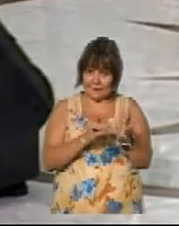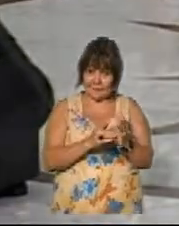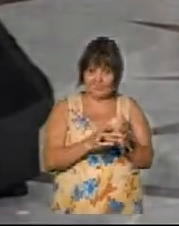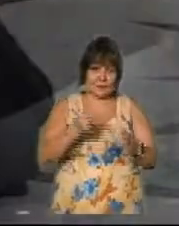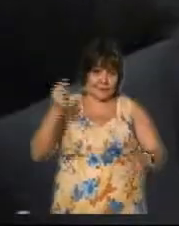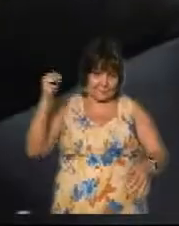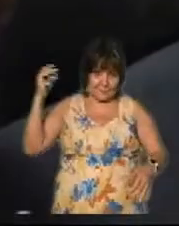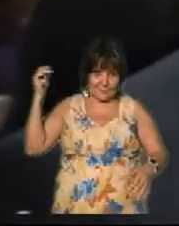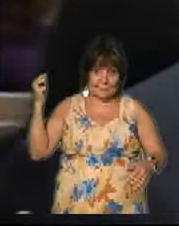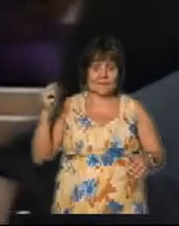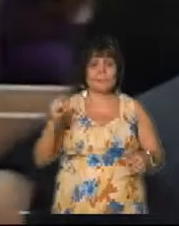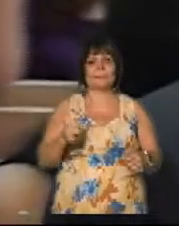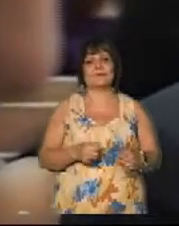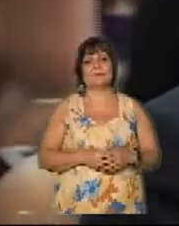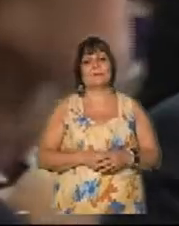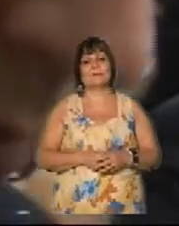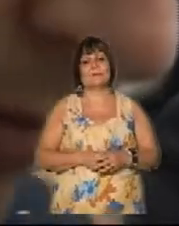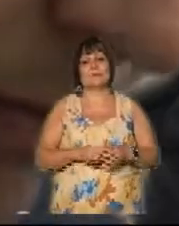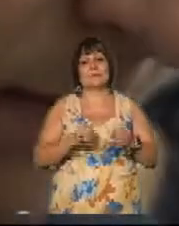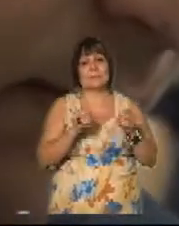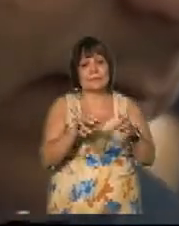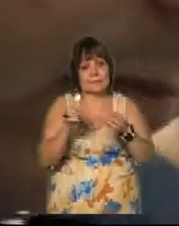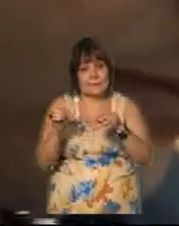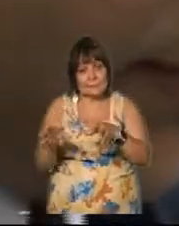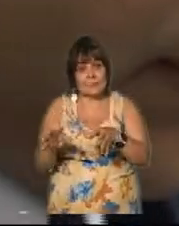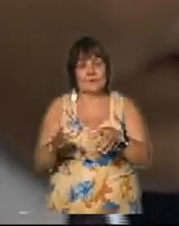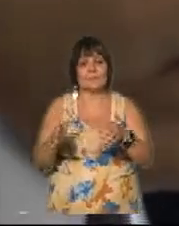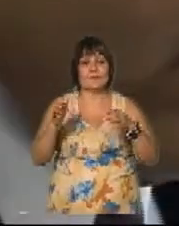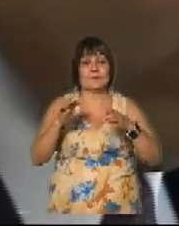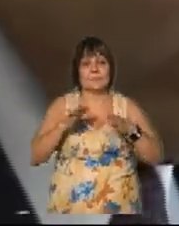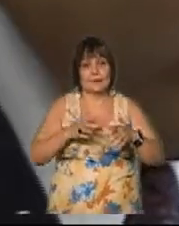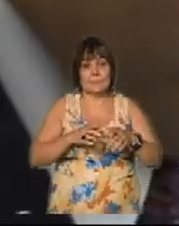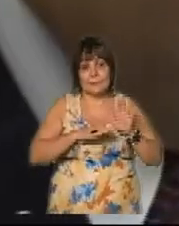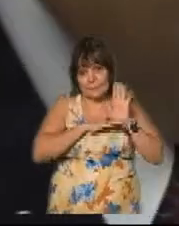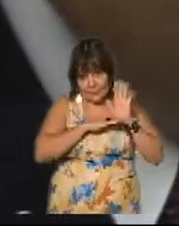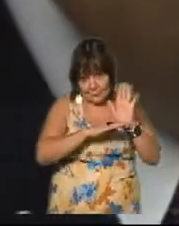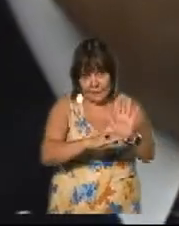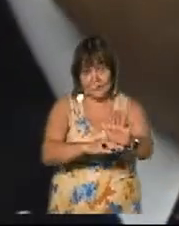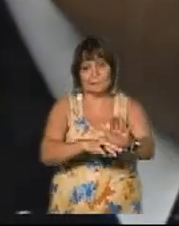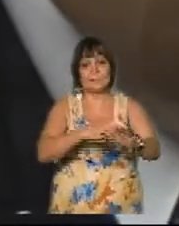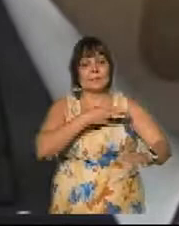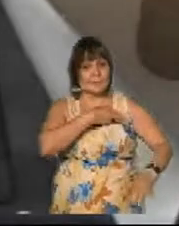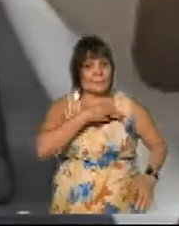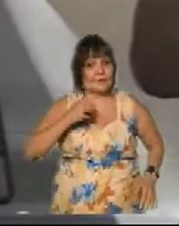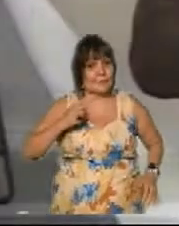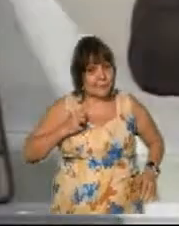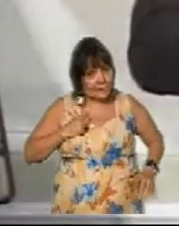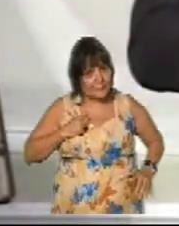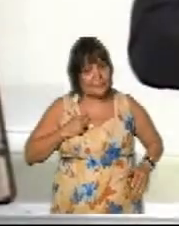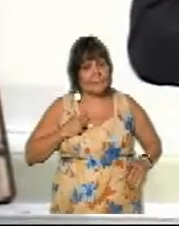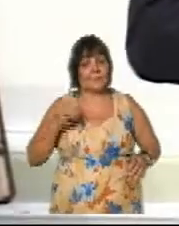e dessedentou a minha sede, matou a minha fome, ele hoje está aqui, esta noite,